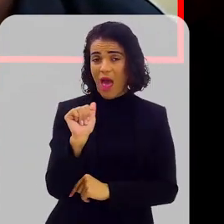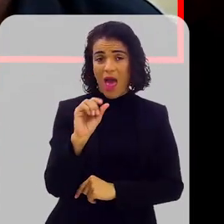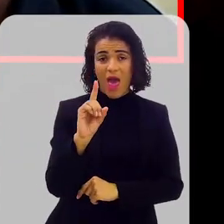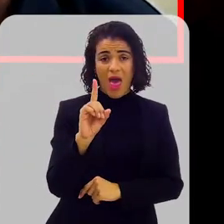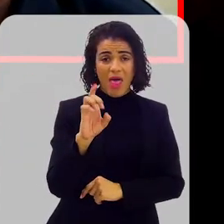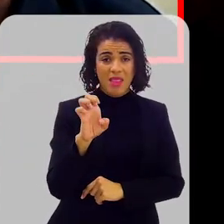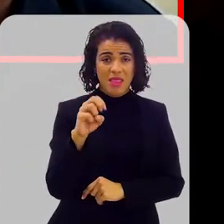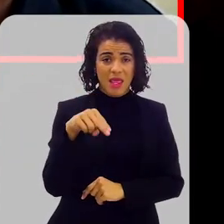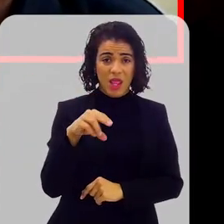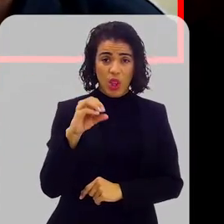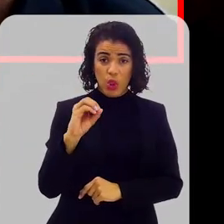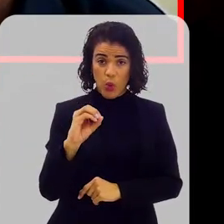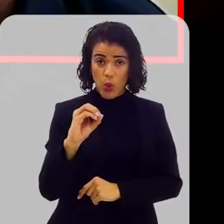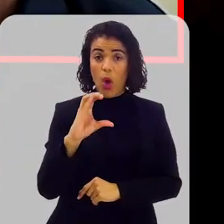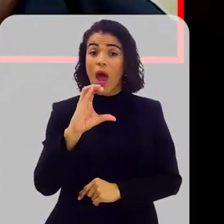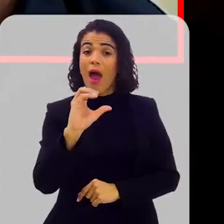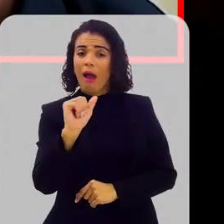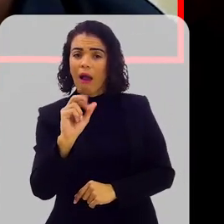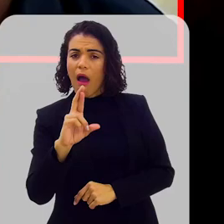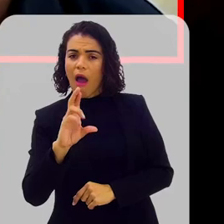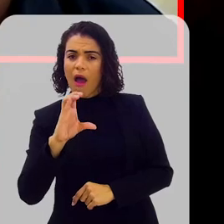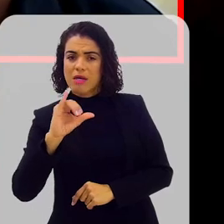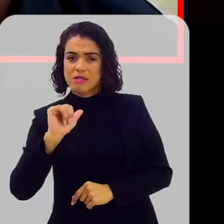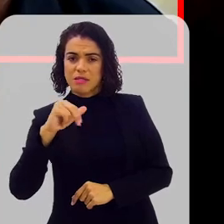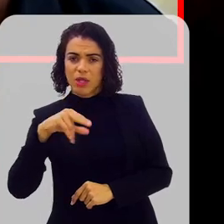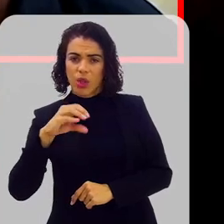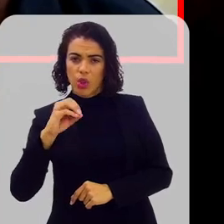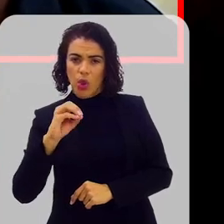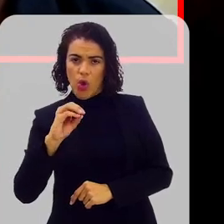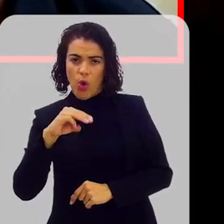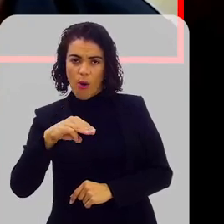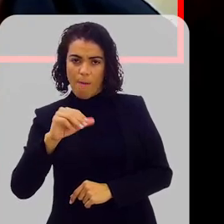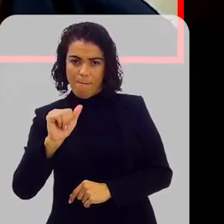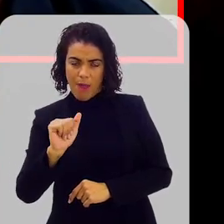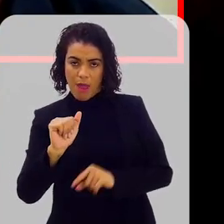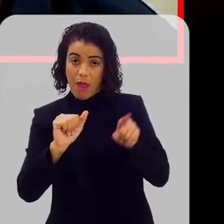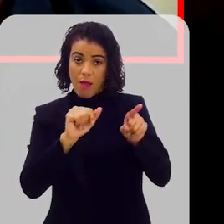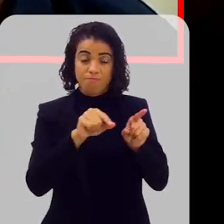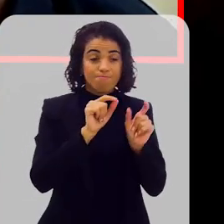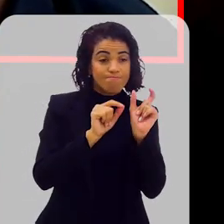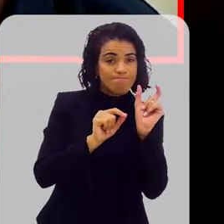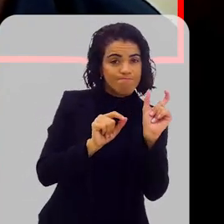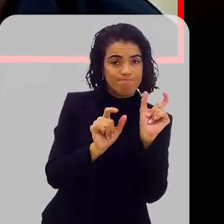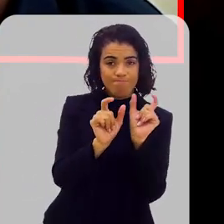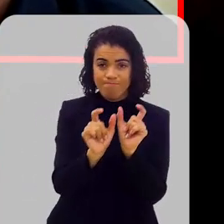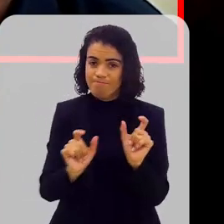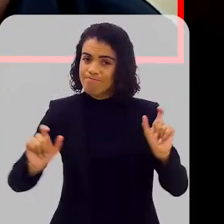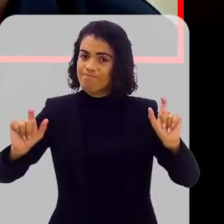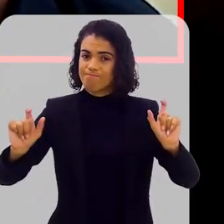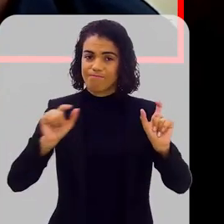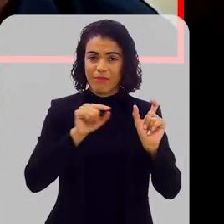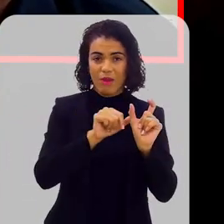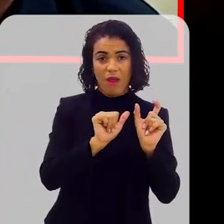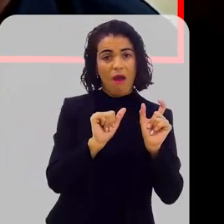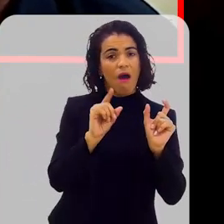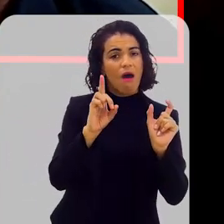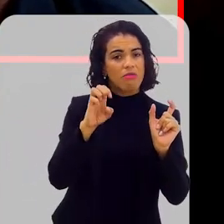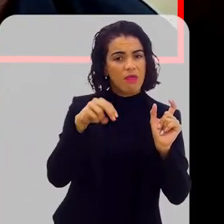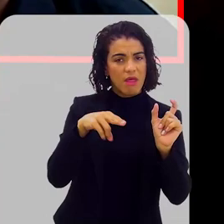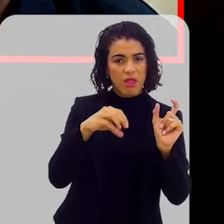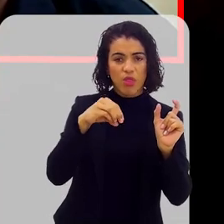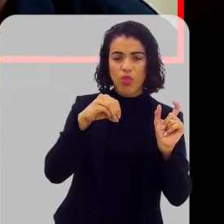do adenocarcinoma. O Sim. adenoma é uma lesão benigna. Essa doença evolui para adenocarcinoma, sempre uma lesão